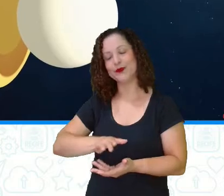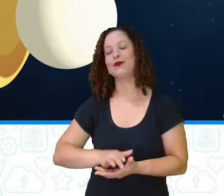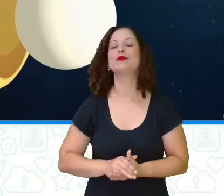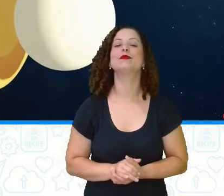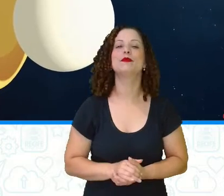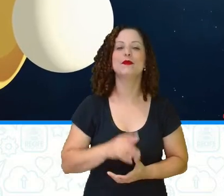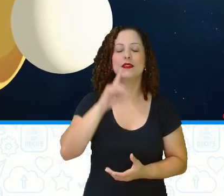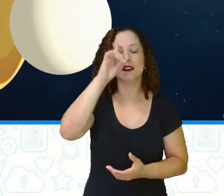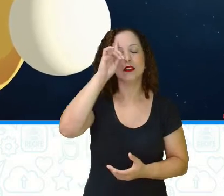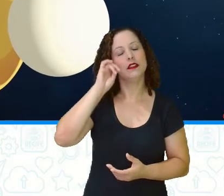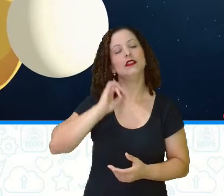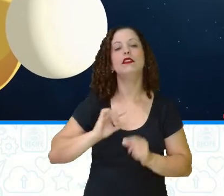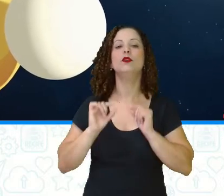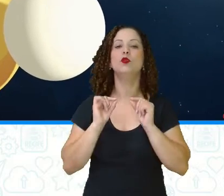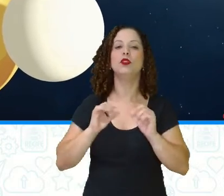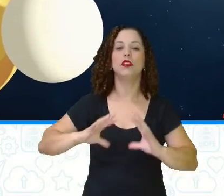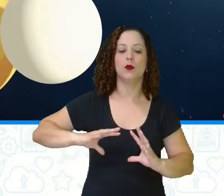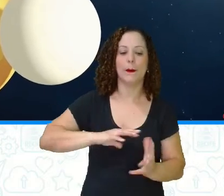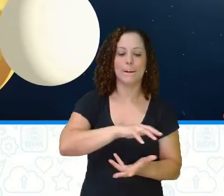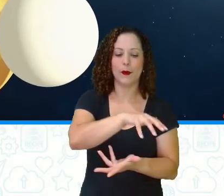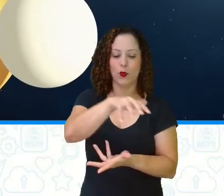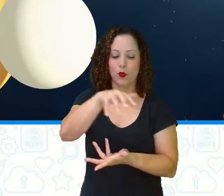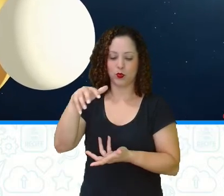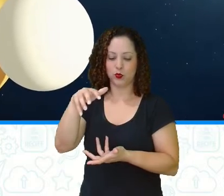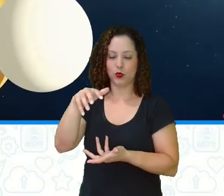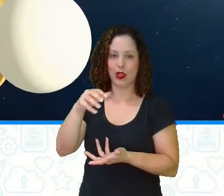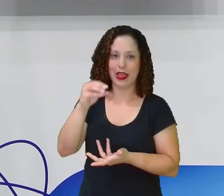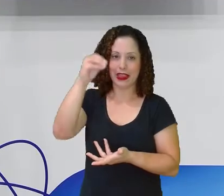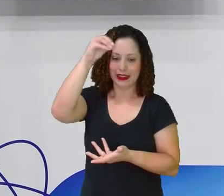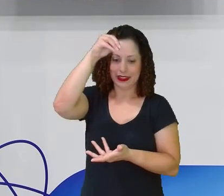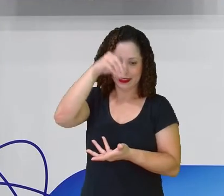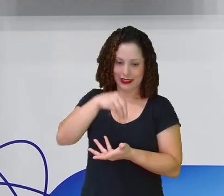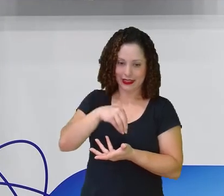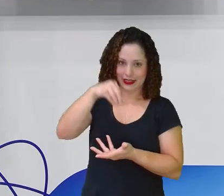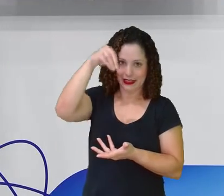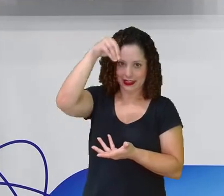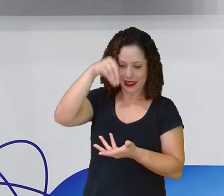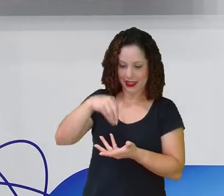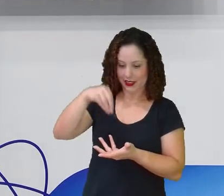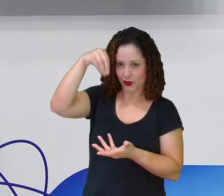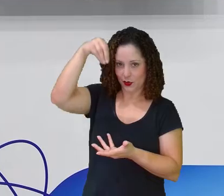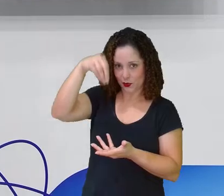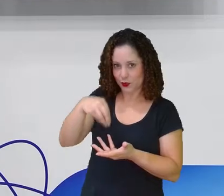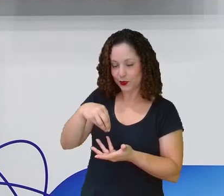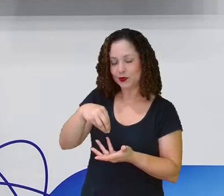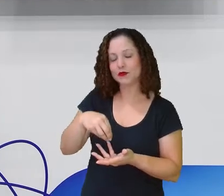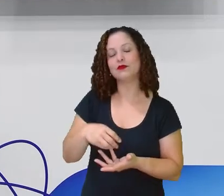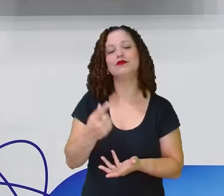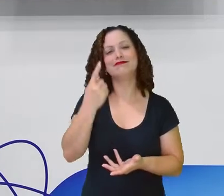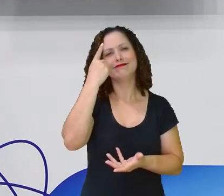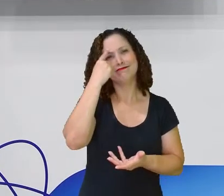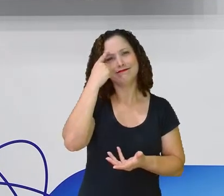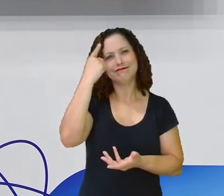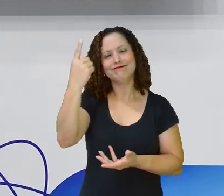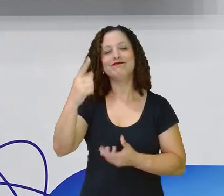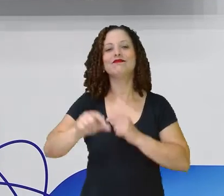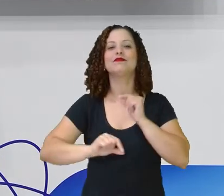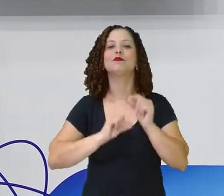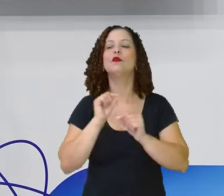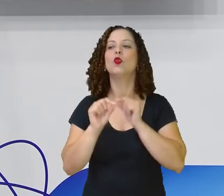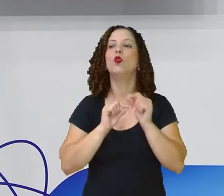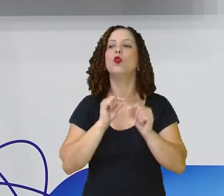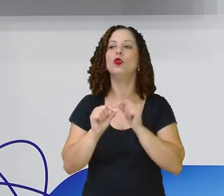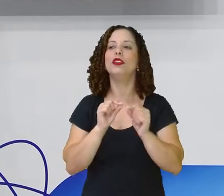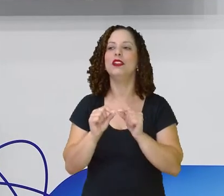camadas internas da Terra. Geralmente, quando a gente lembra as camadas da Terra, a gente pensa logo nas